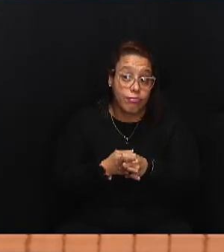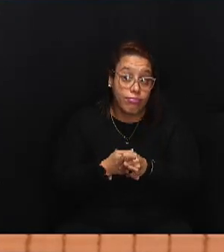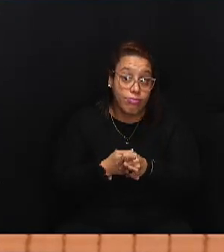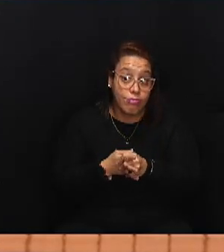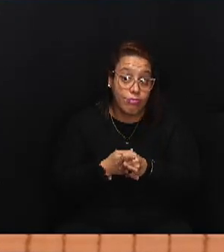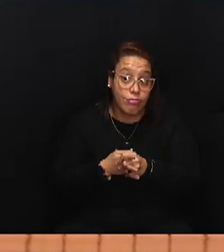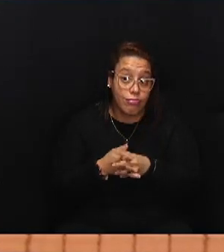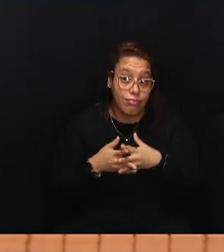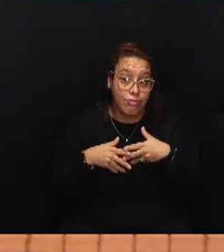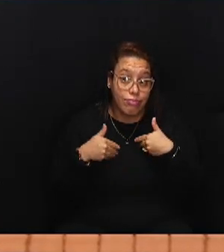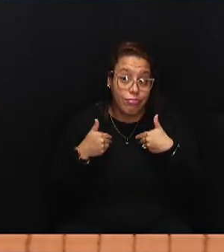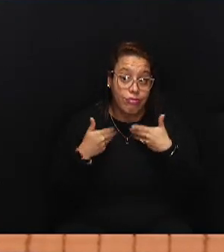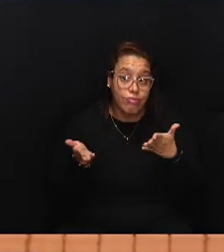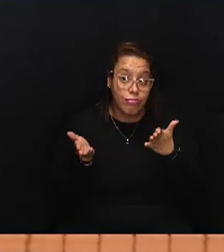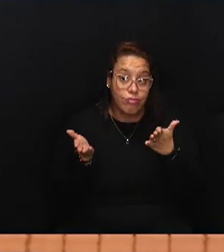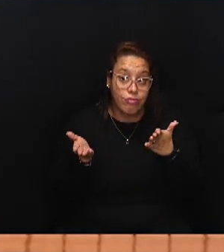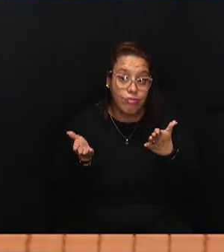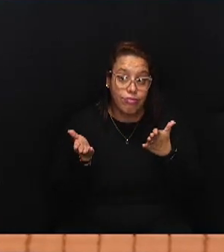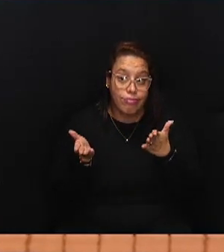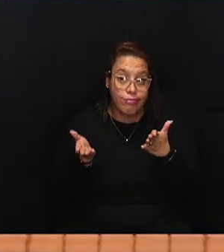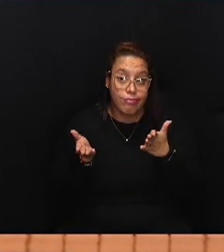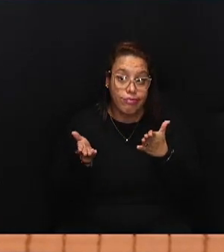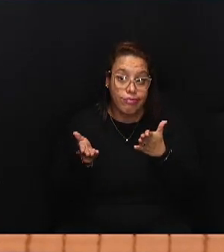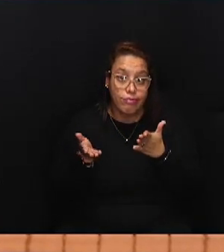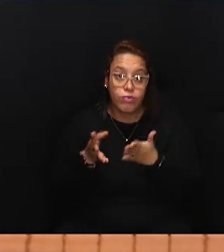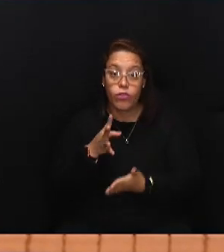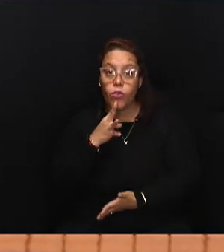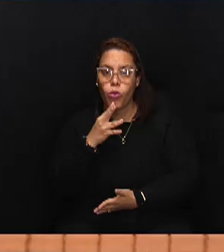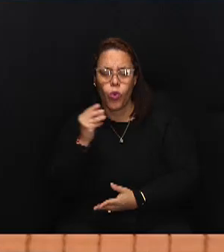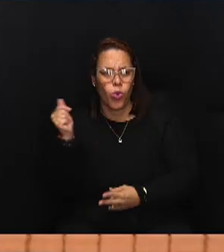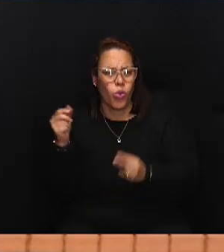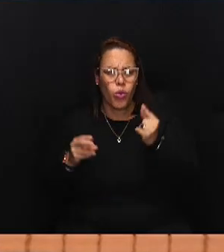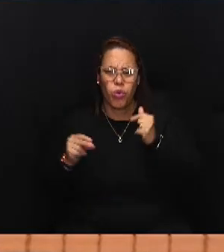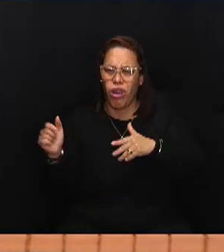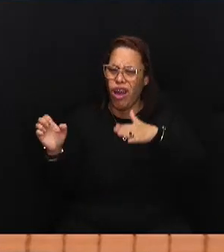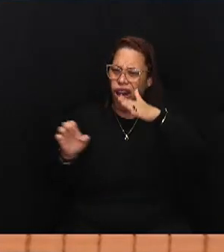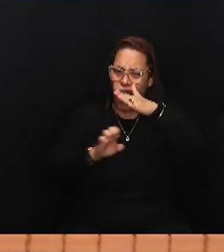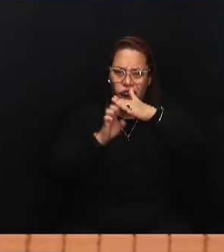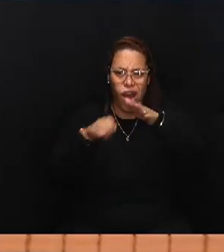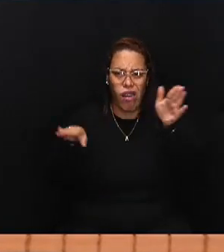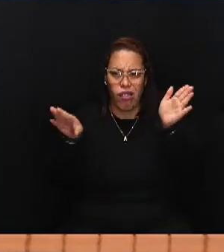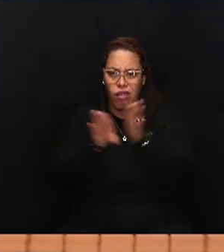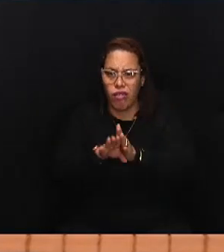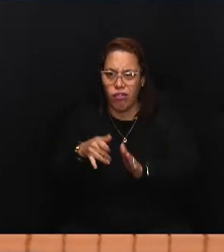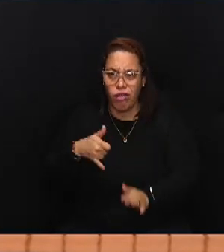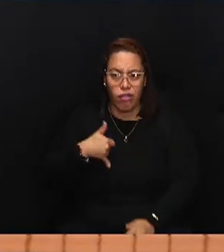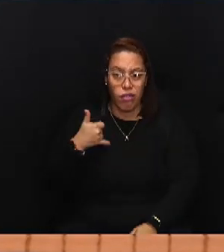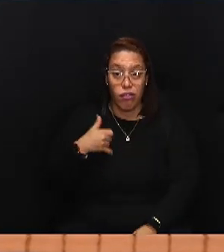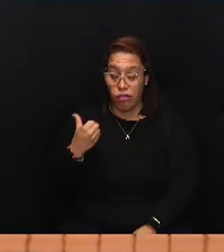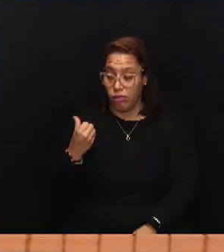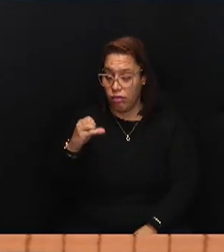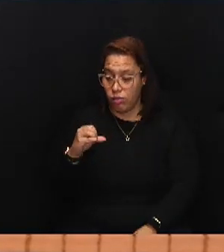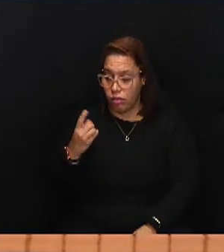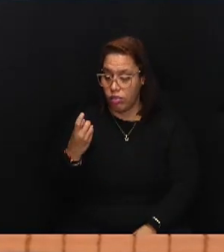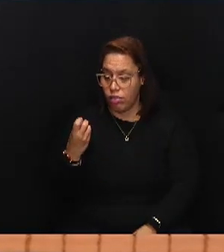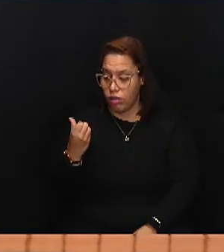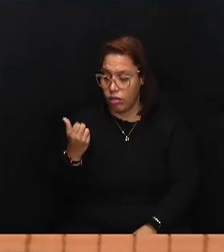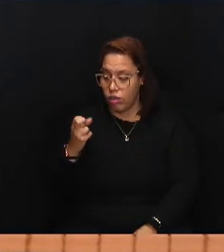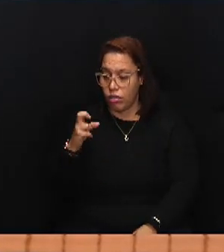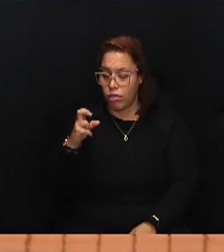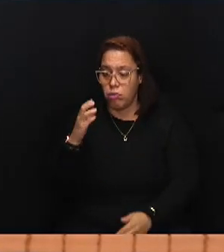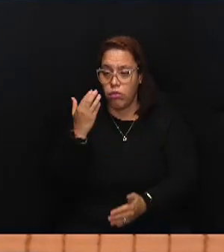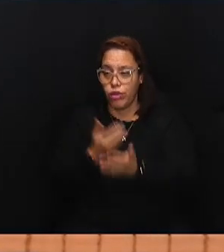pessoas que eu conheci, vários empresários que chegou nessa idade dos 60, 65 e perdeu